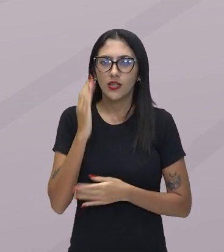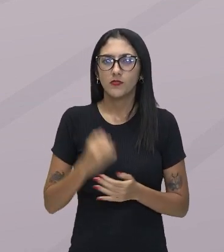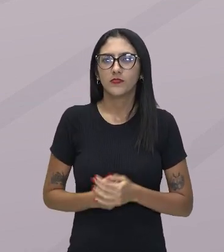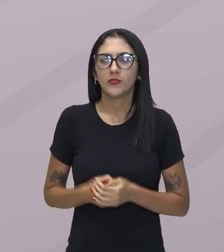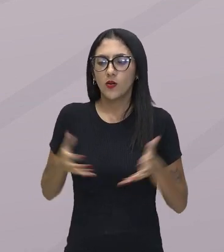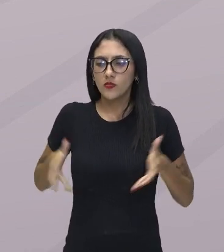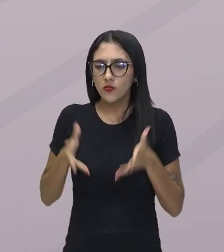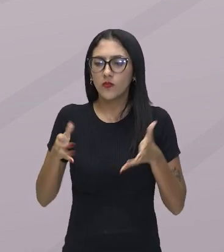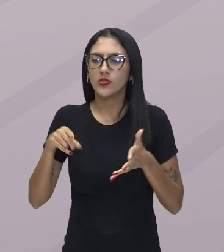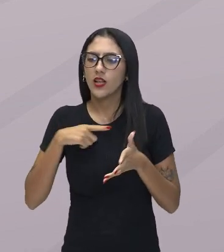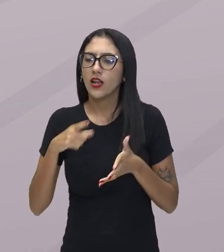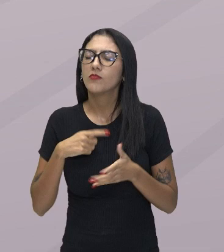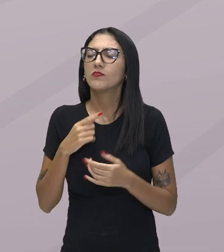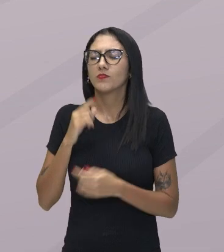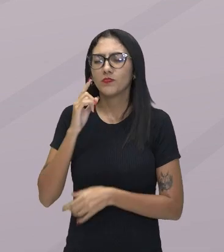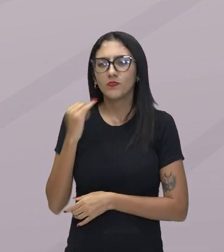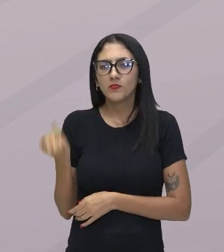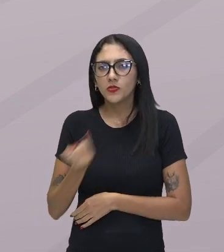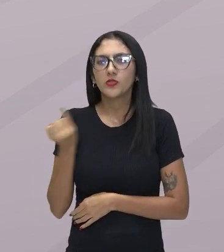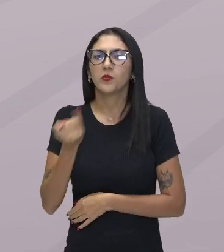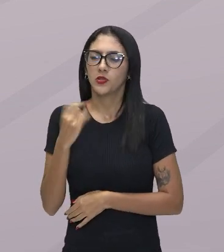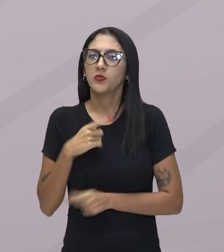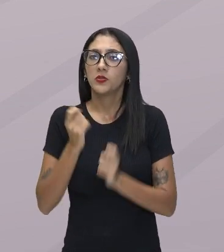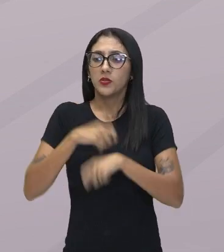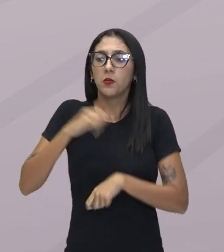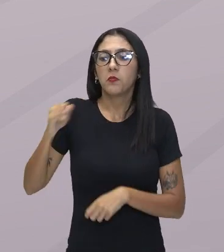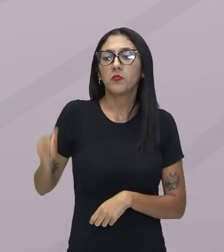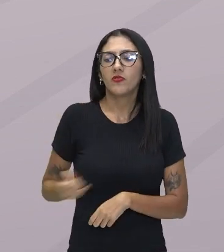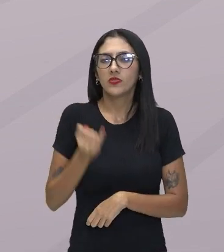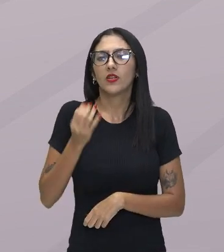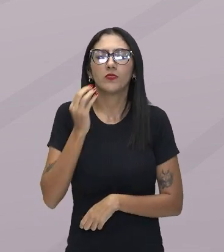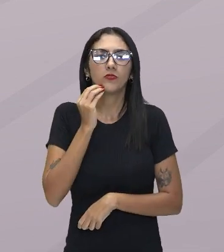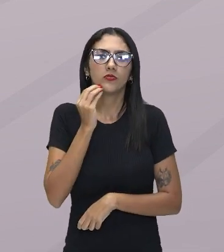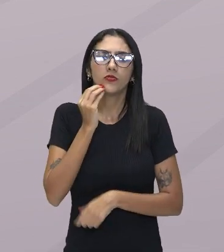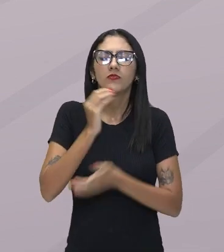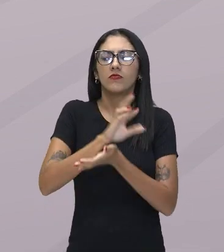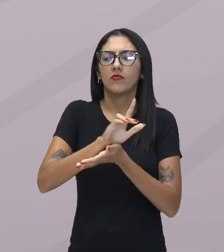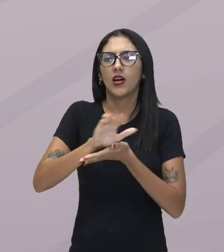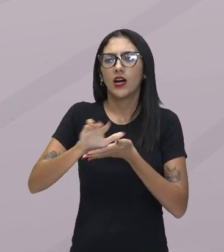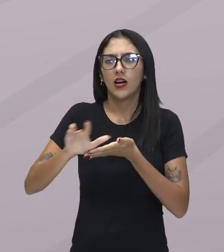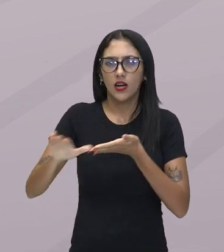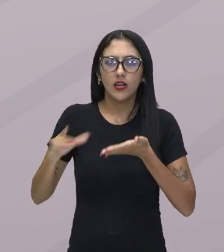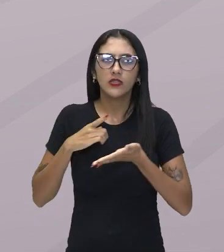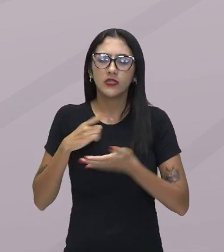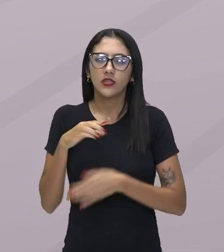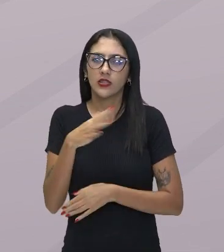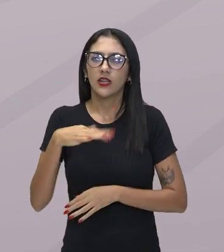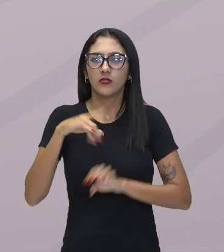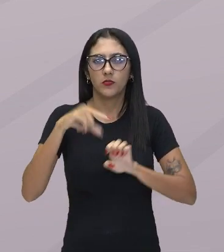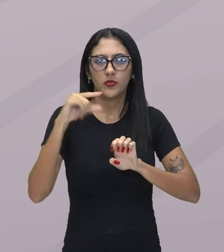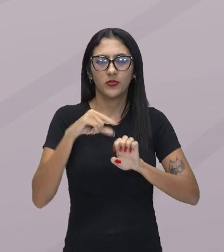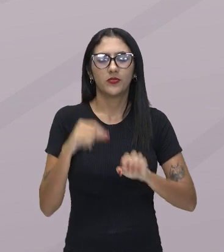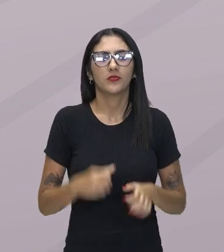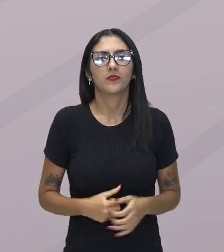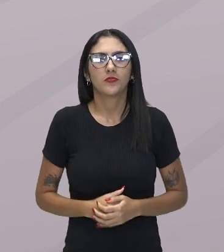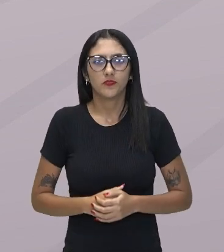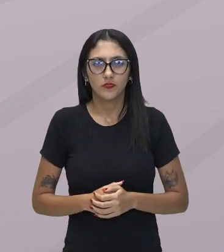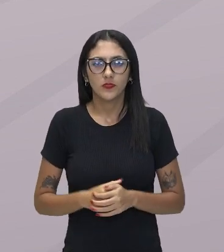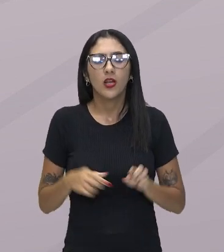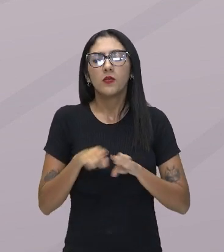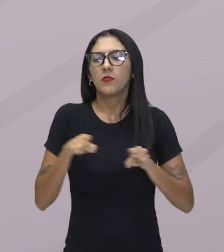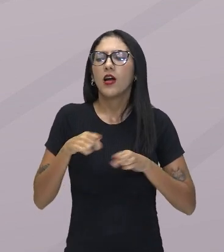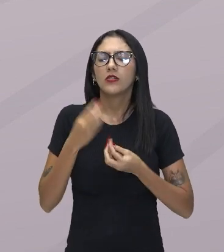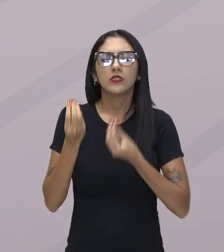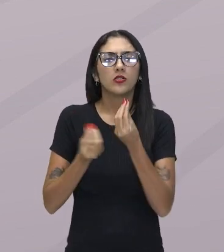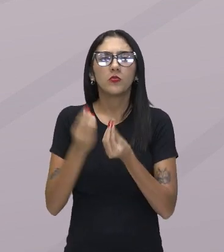gente superar os obstáculos, aproveitar ao máximo as oportunidades que vão surgindo aí no caminho do empreendedor. Sim. Mas assim, como tu tem se mantido